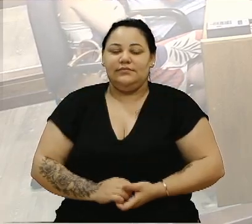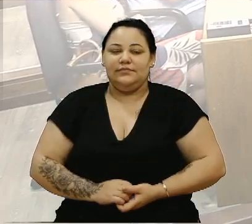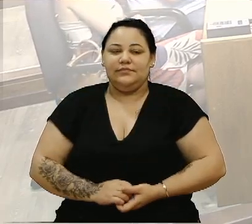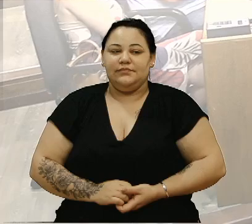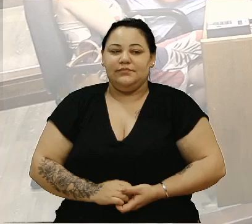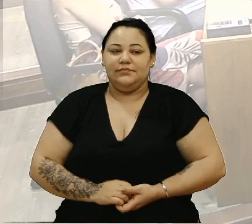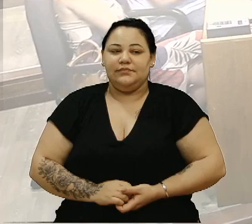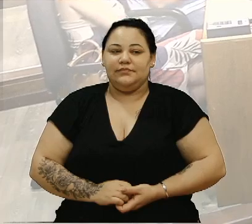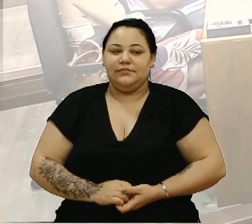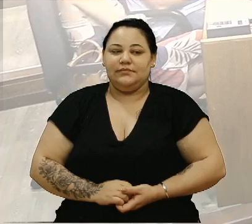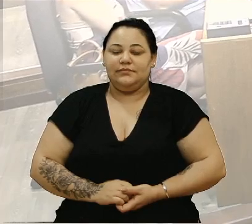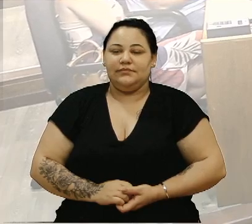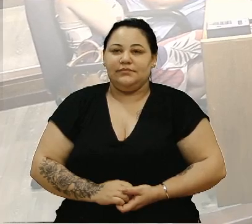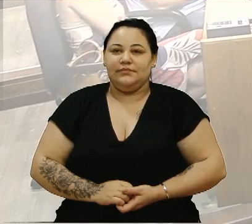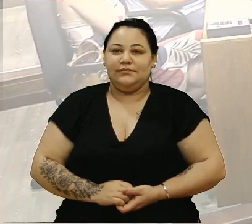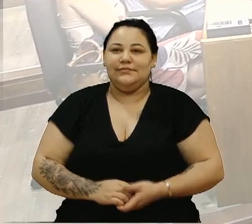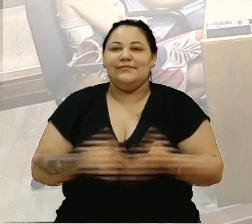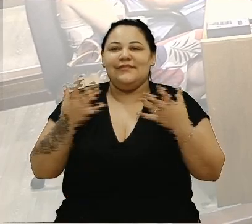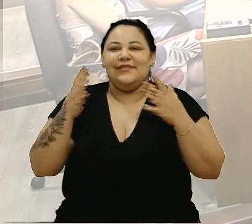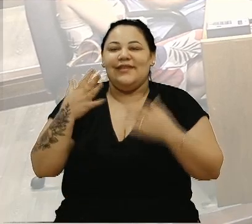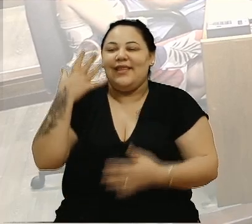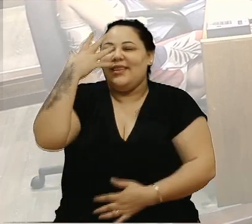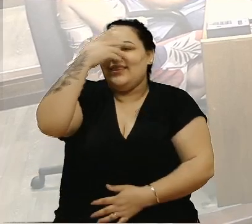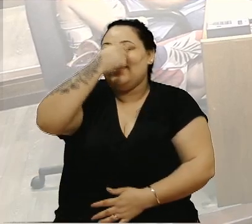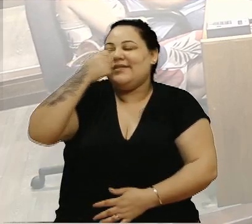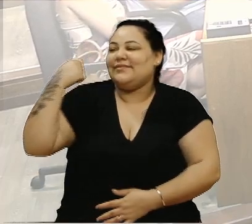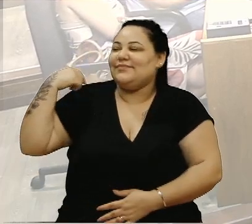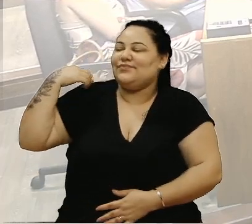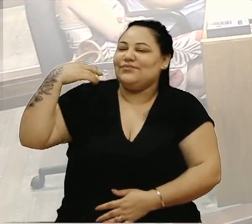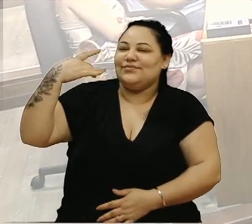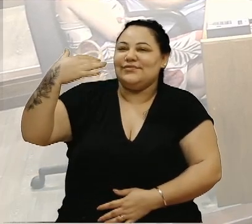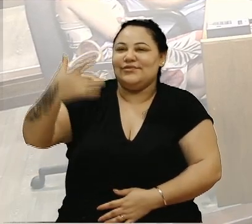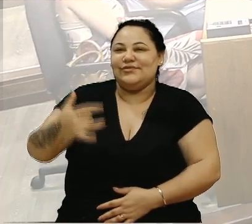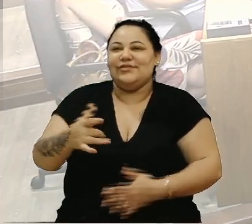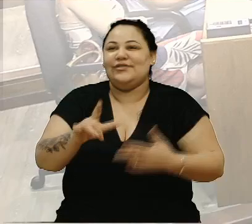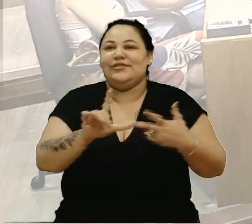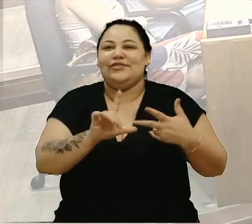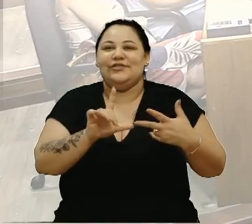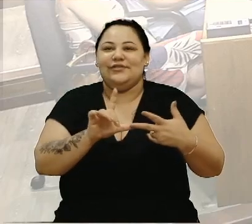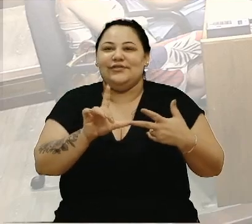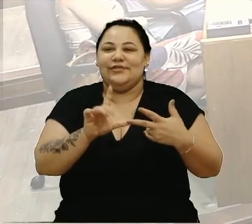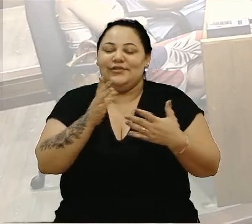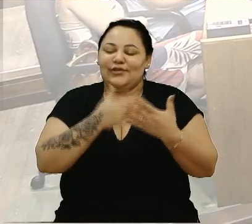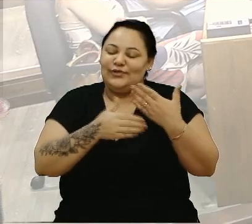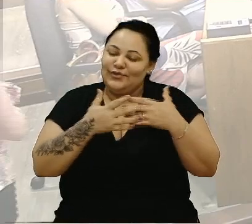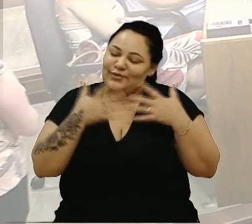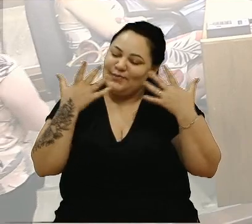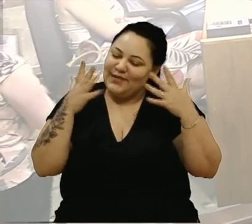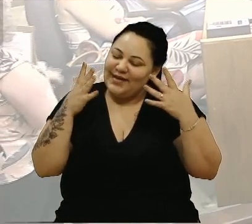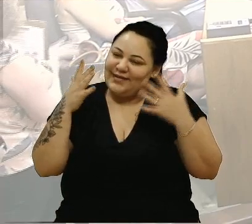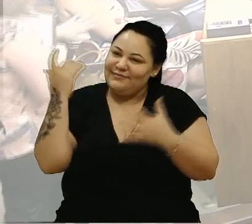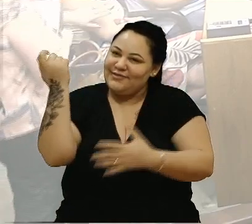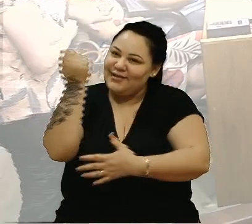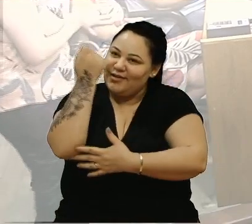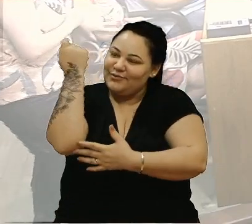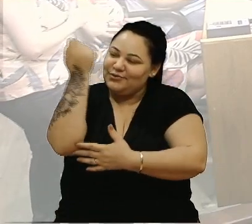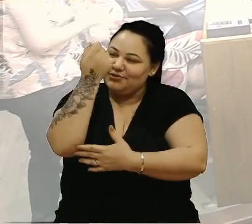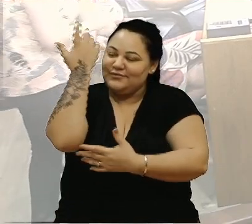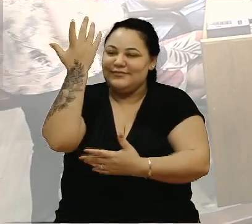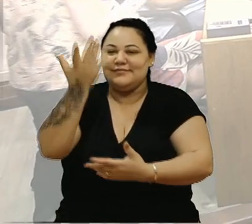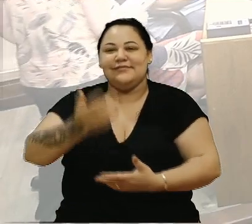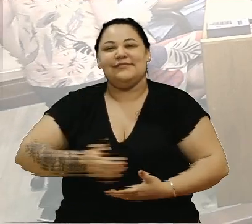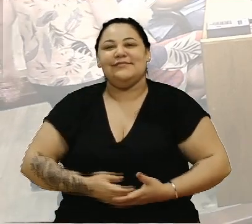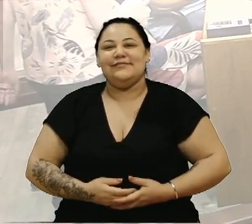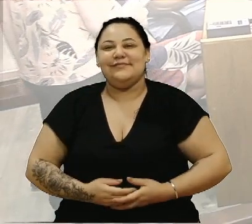Parabenizar por essa linda história, né, de legislativo. E vamos cantar o tradicional nosso Parabéns Gaúcha. Vamos junto, né? Trombone,